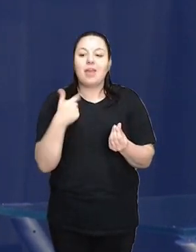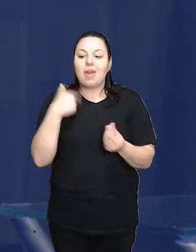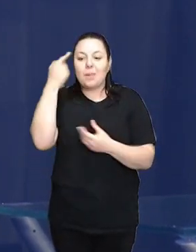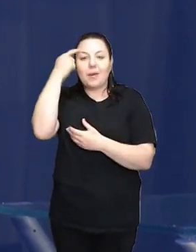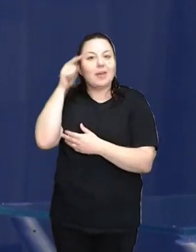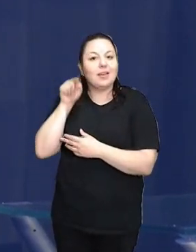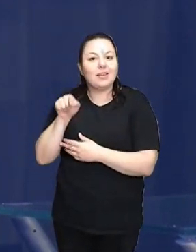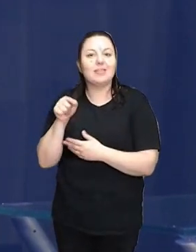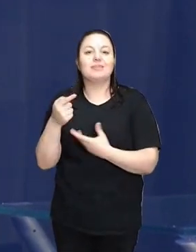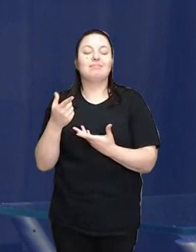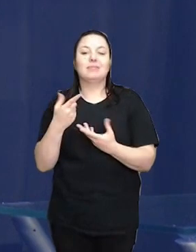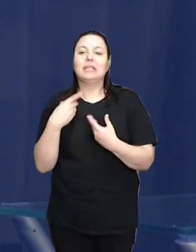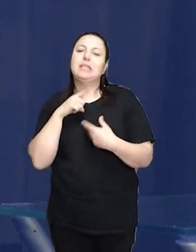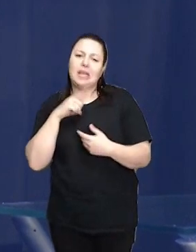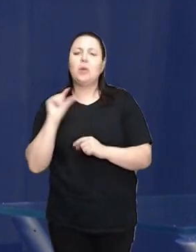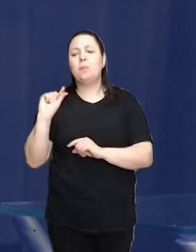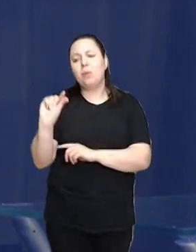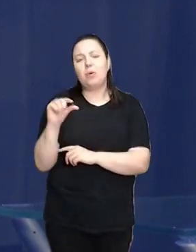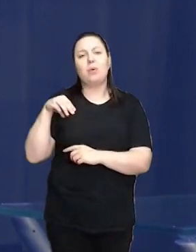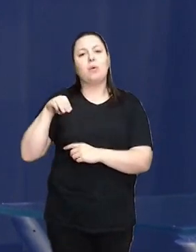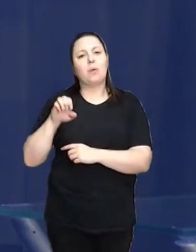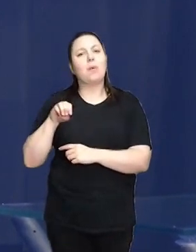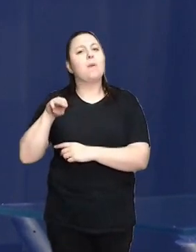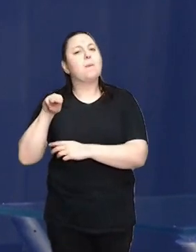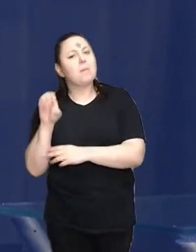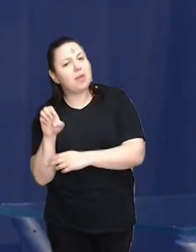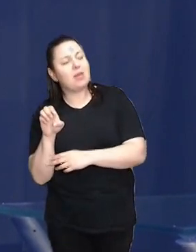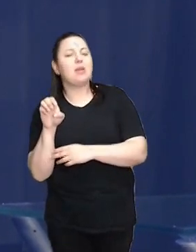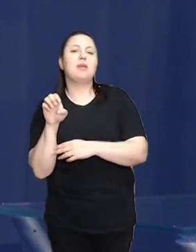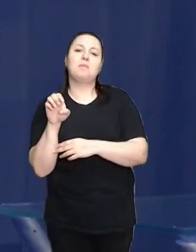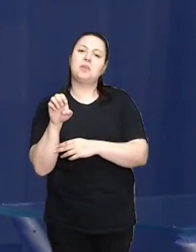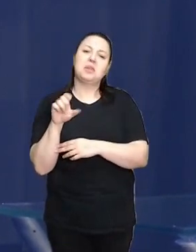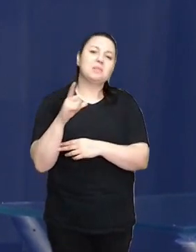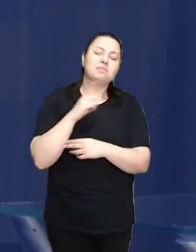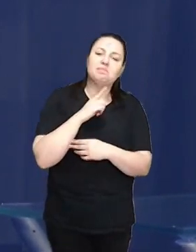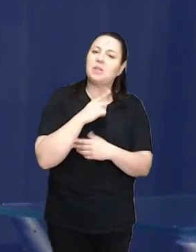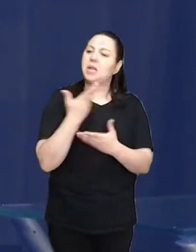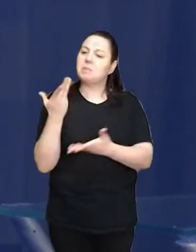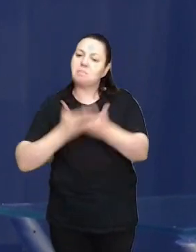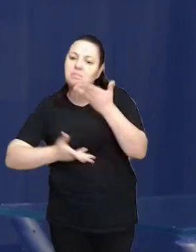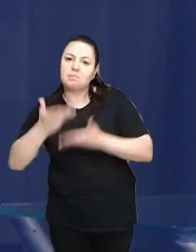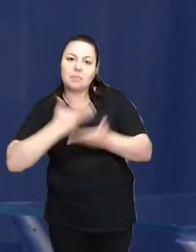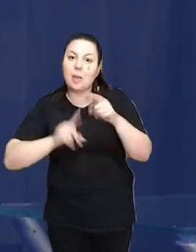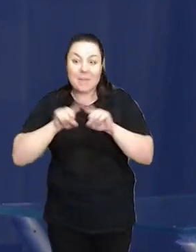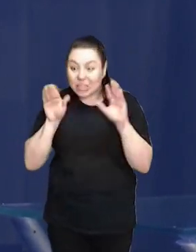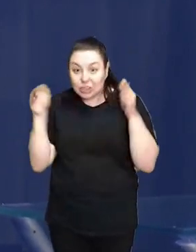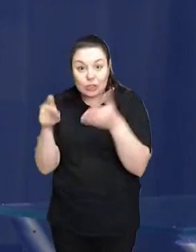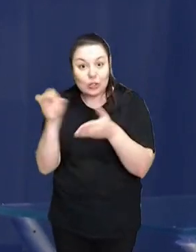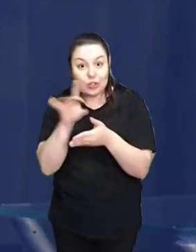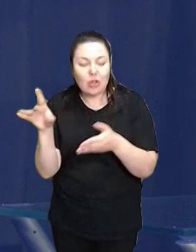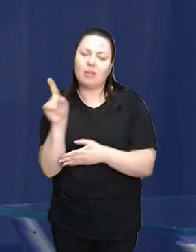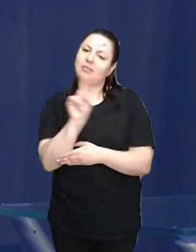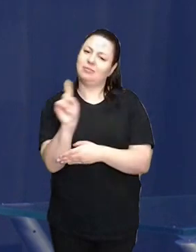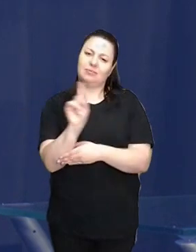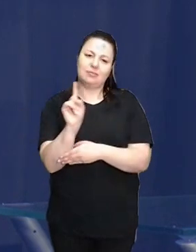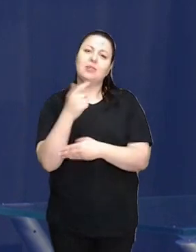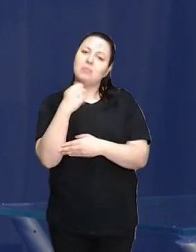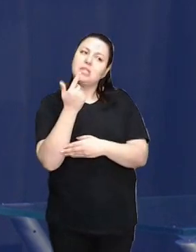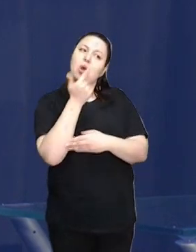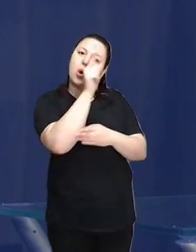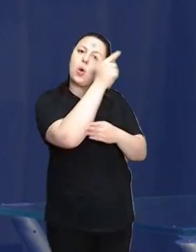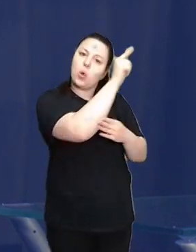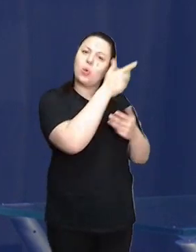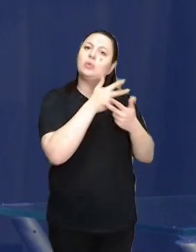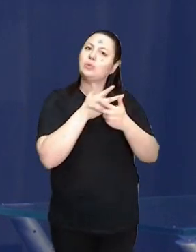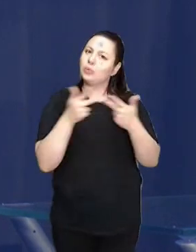pouco de meme, um pouco de informação, que tenha contato com os amigos, para a gente sair desse looping de que a gente precisa saber tudo, que a